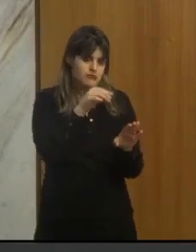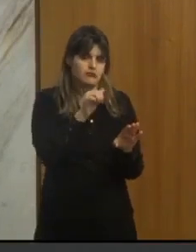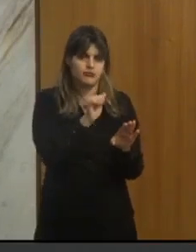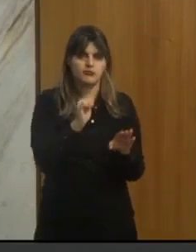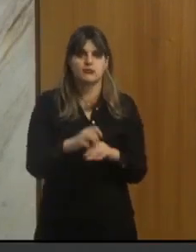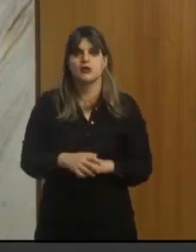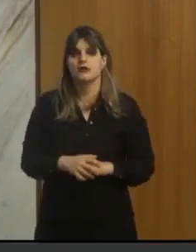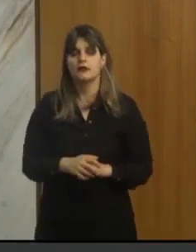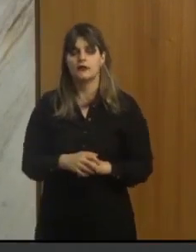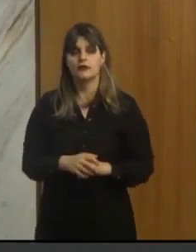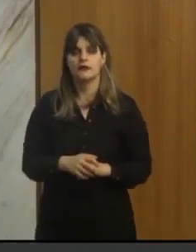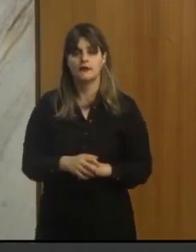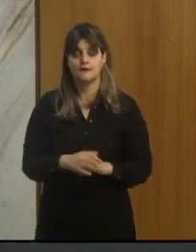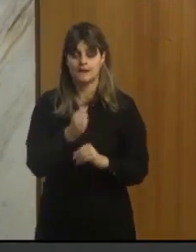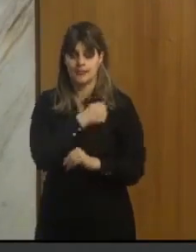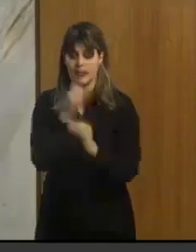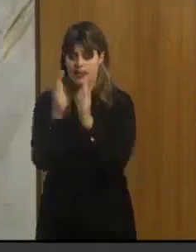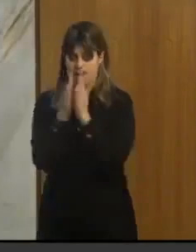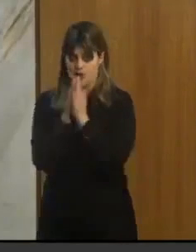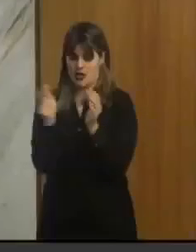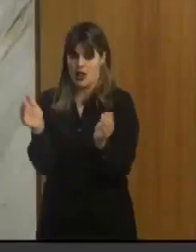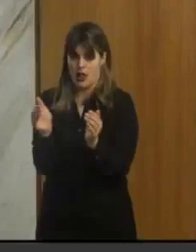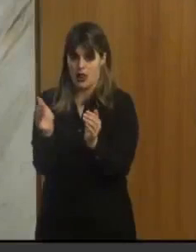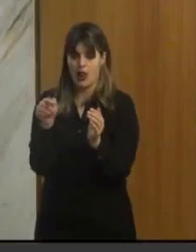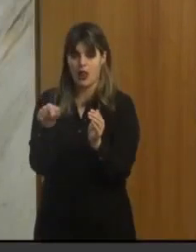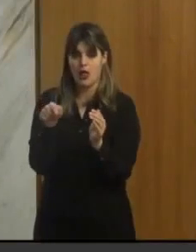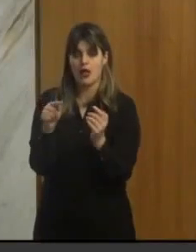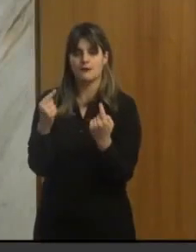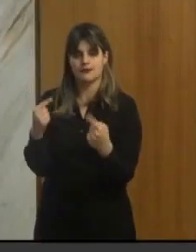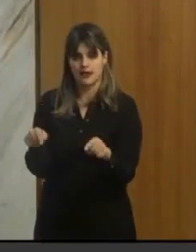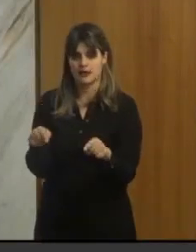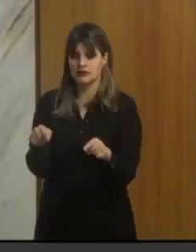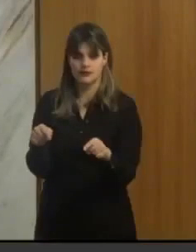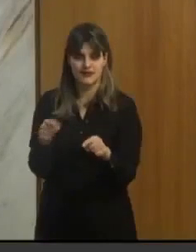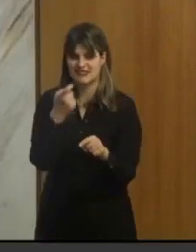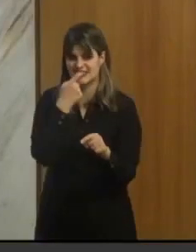este. Nesta capela existem